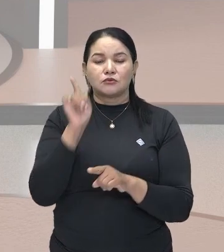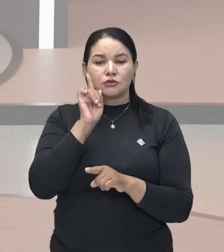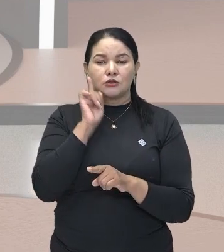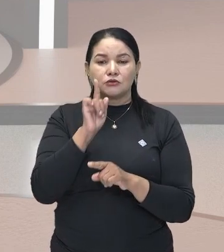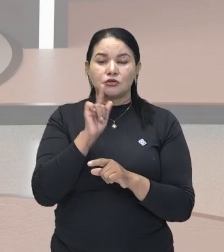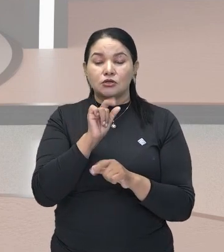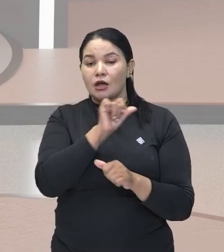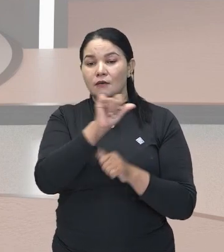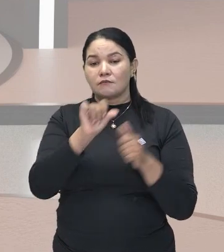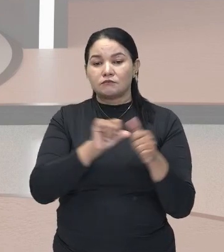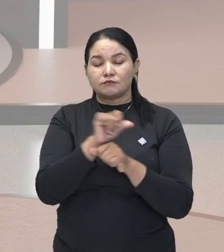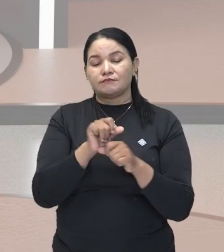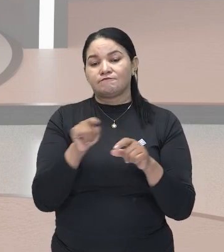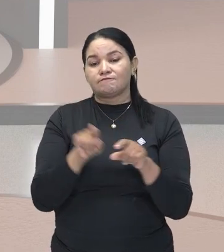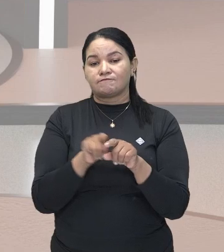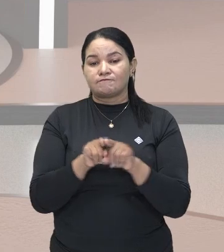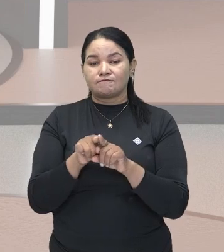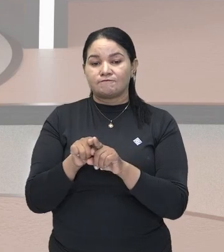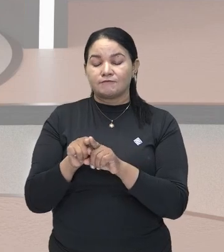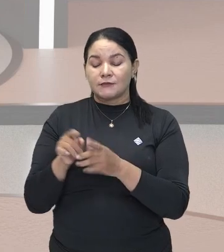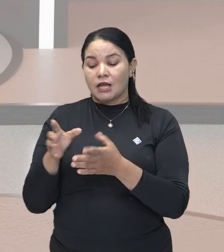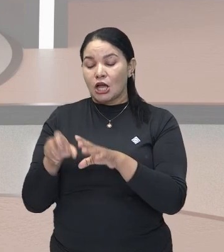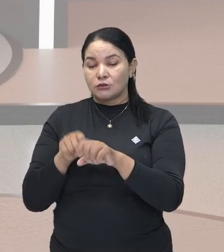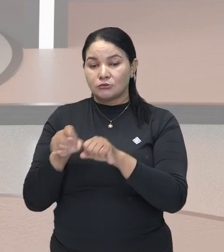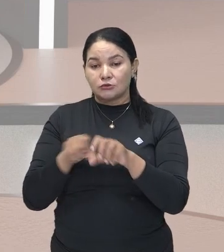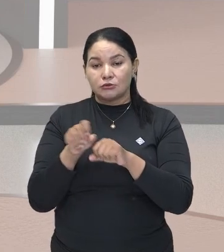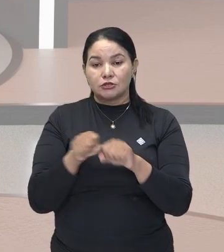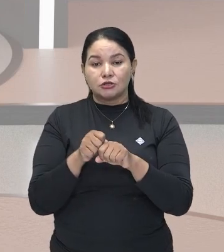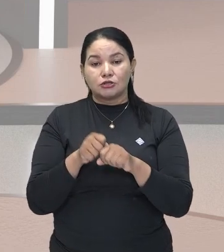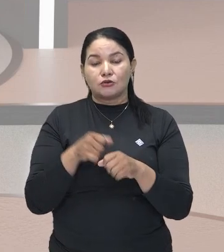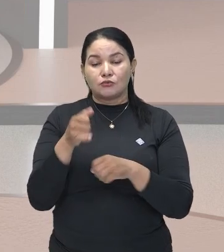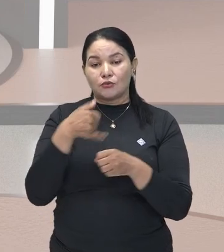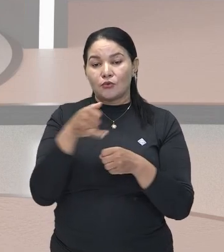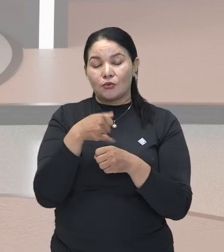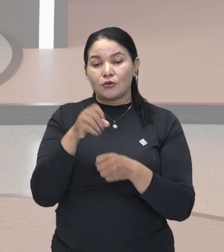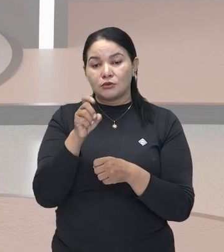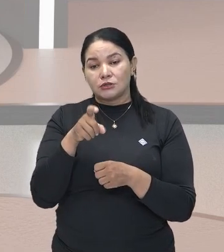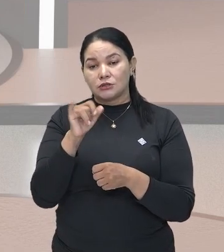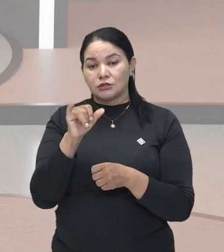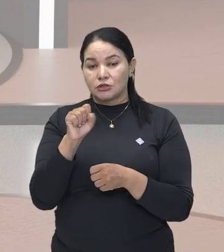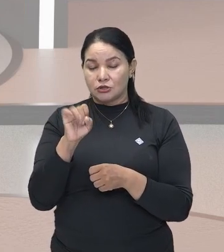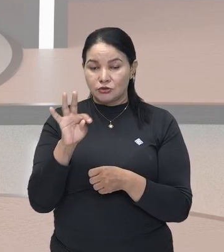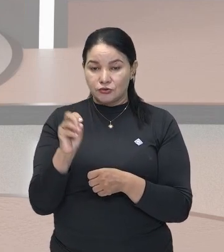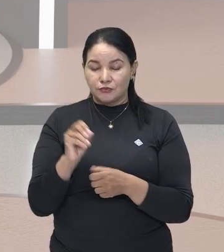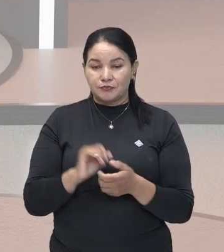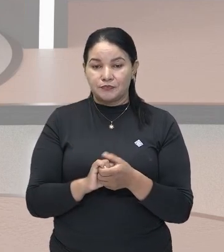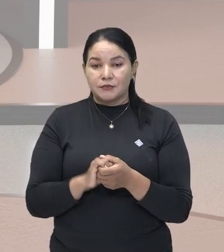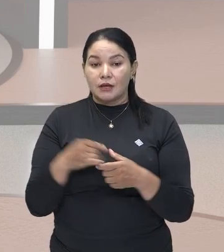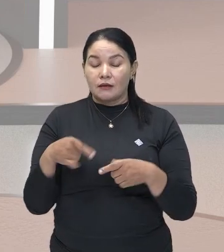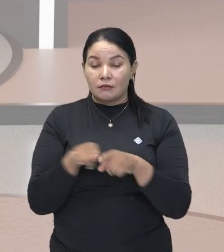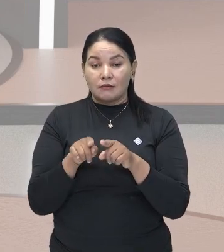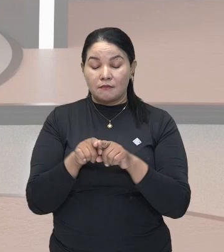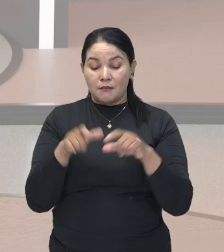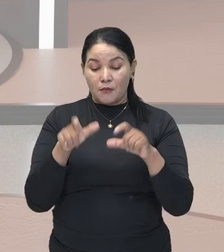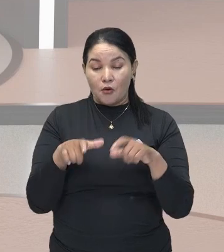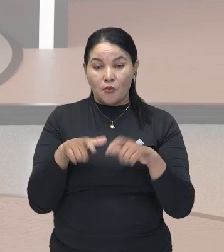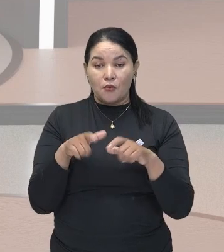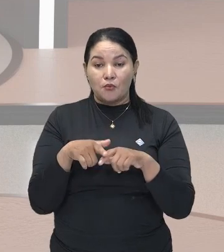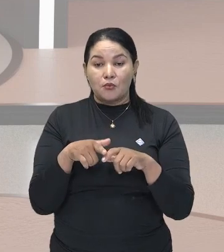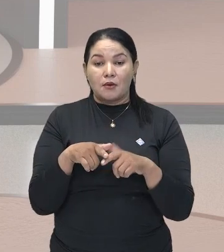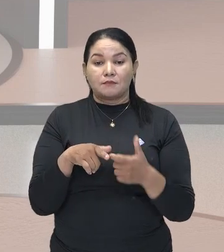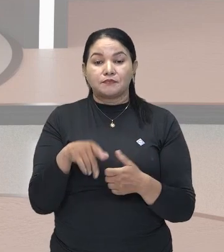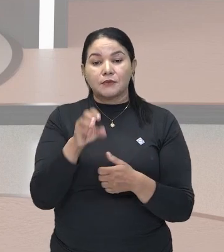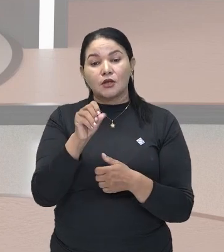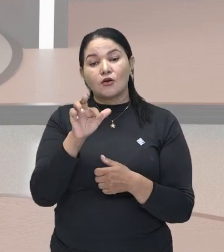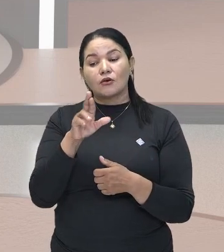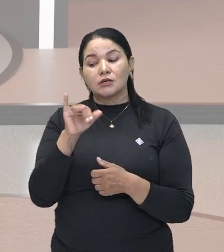aí do xisto, tá? Mas tendo ali, né, essa exploração no Oriente Médio, eles acabam